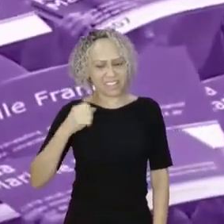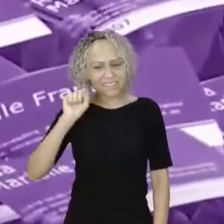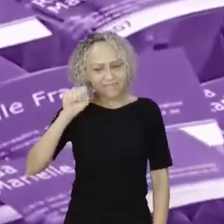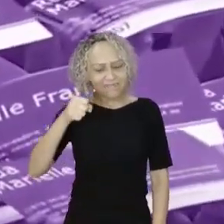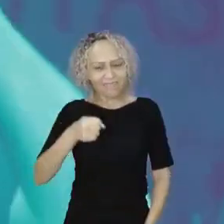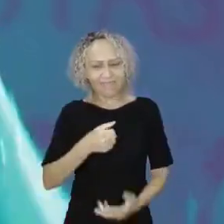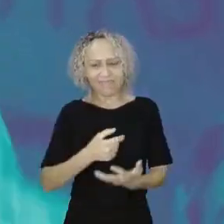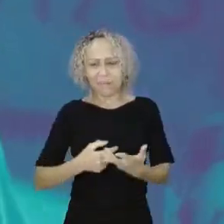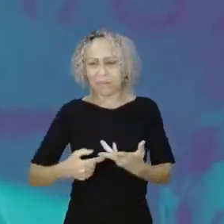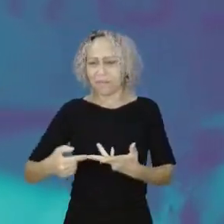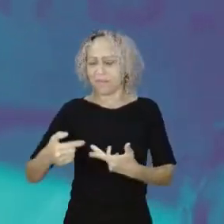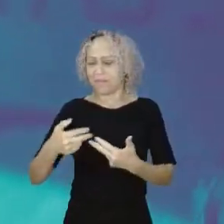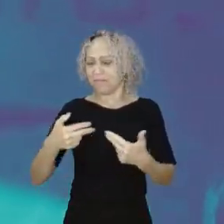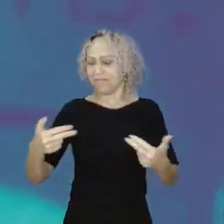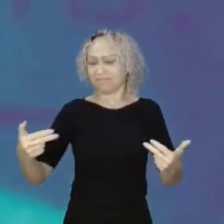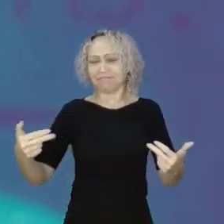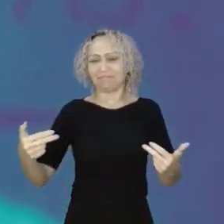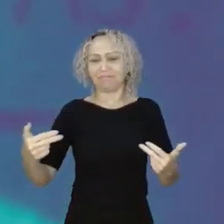acontecer.